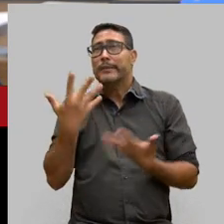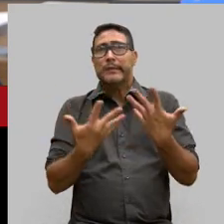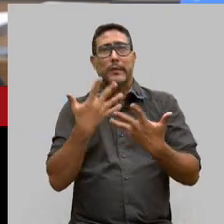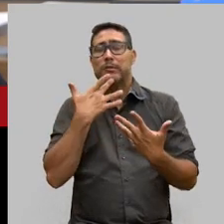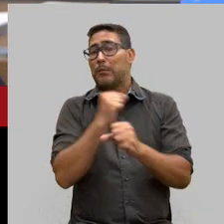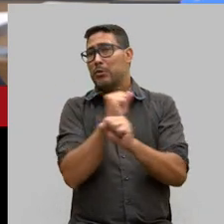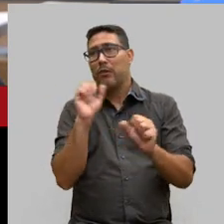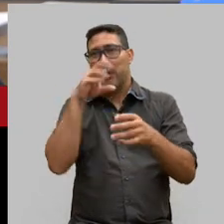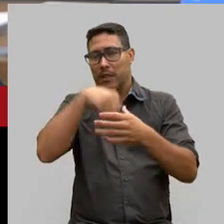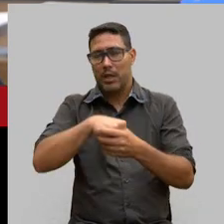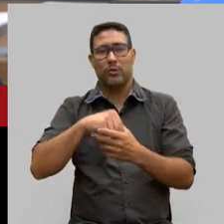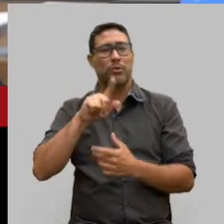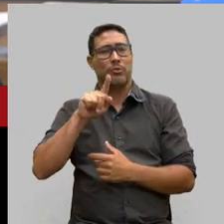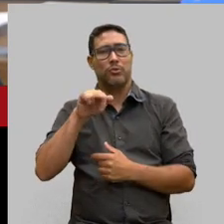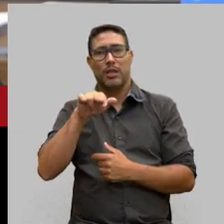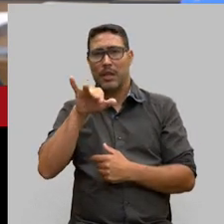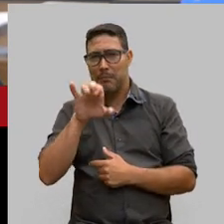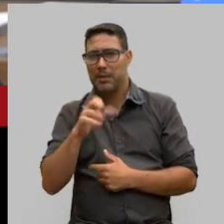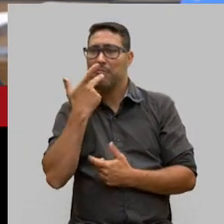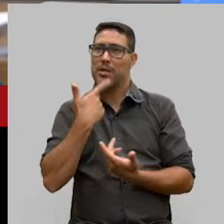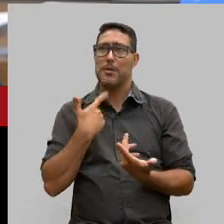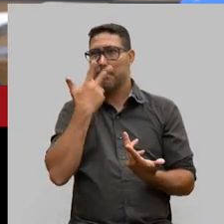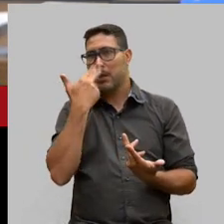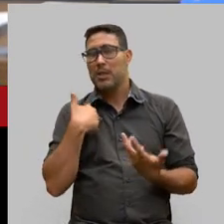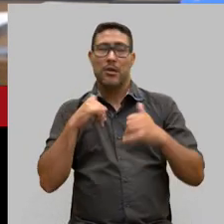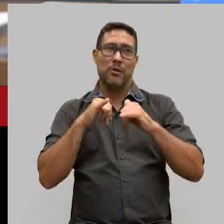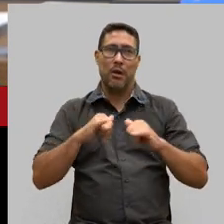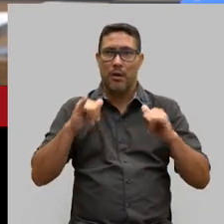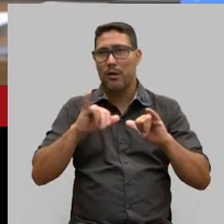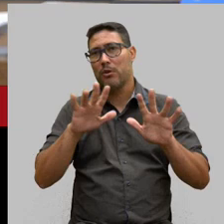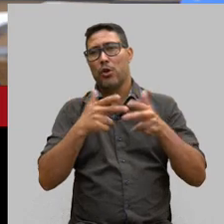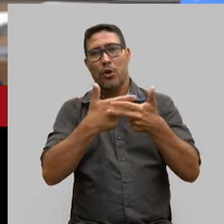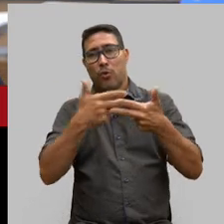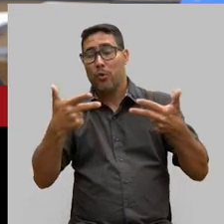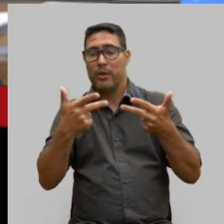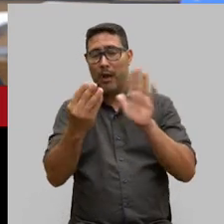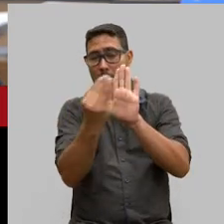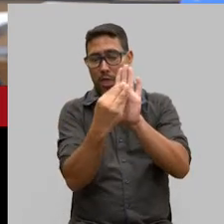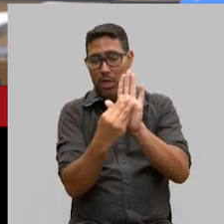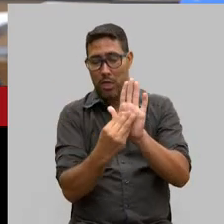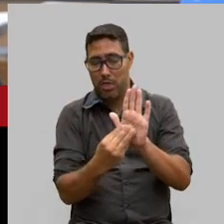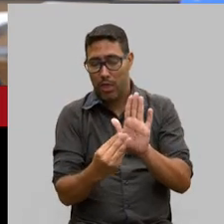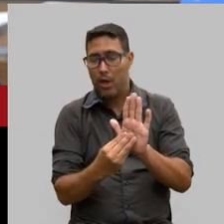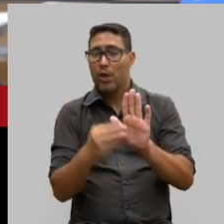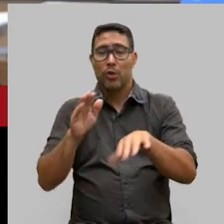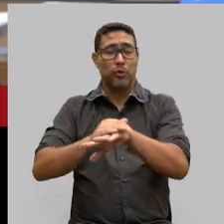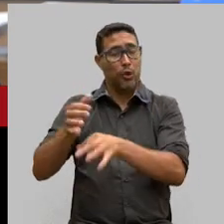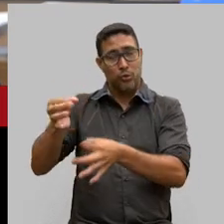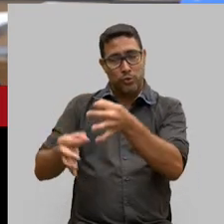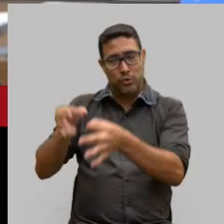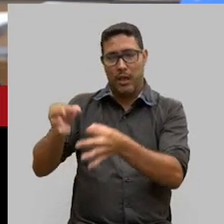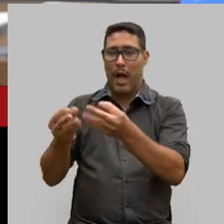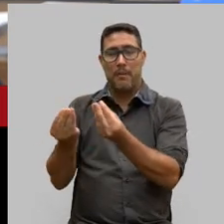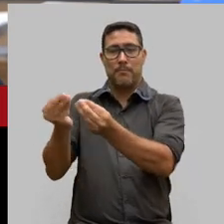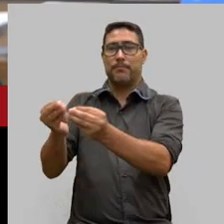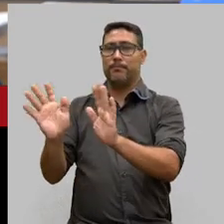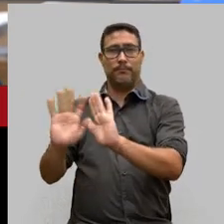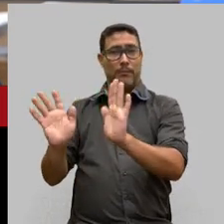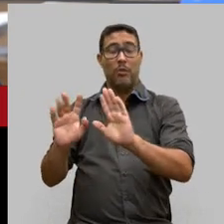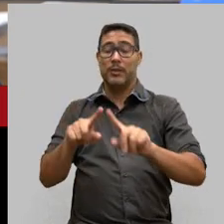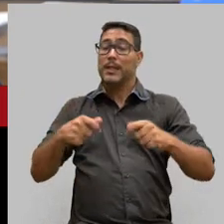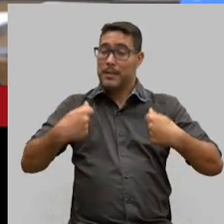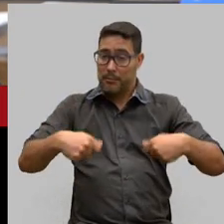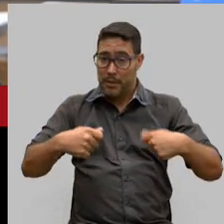eh sendo um reprodutor de ações judiciais e colocando isso tudo na mão do Poder Judiciário não a gente tem que fazer com que a